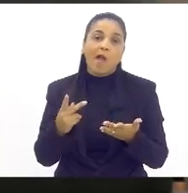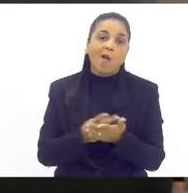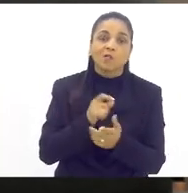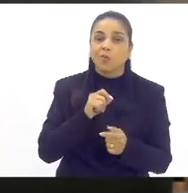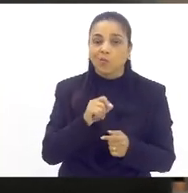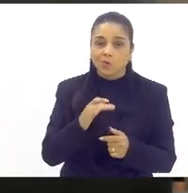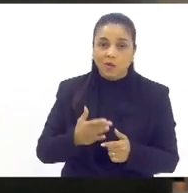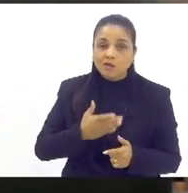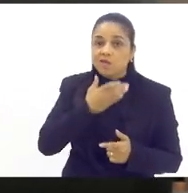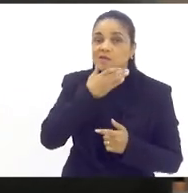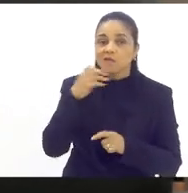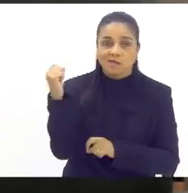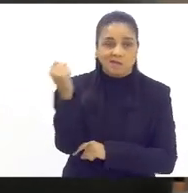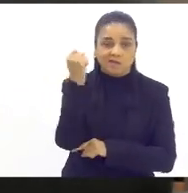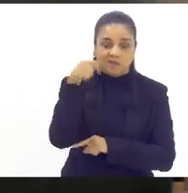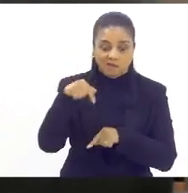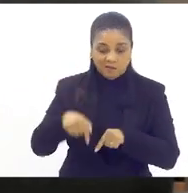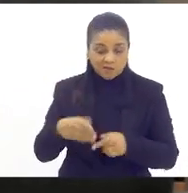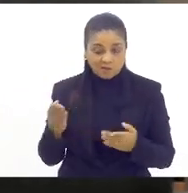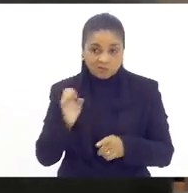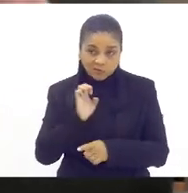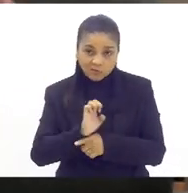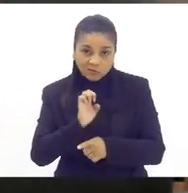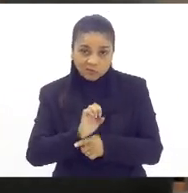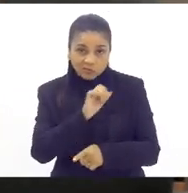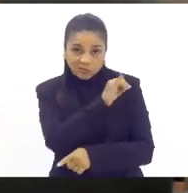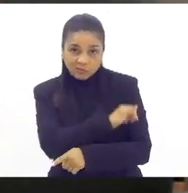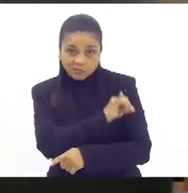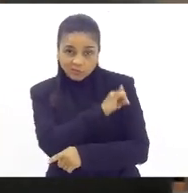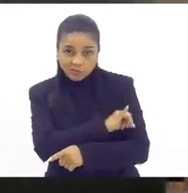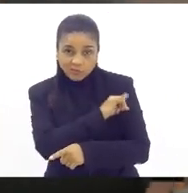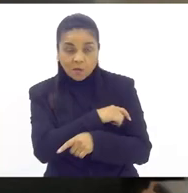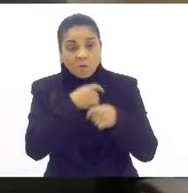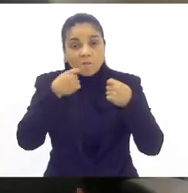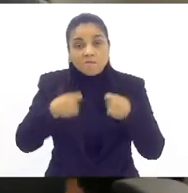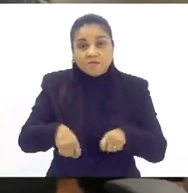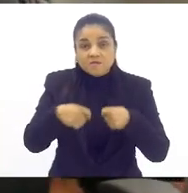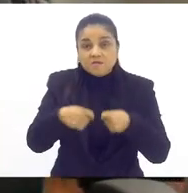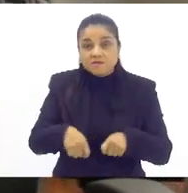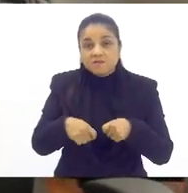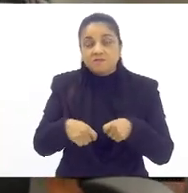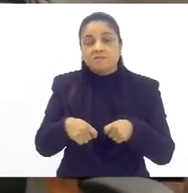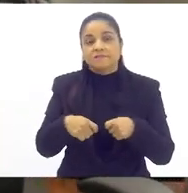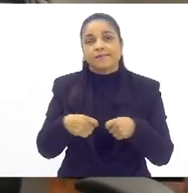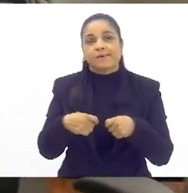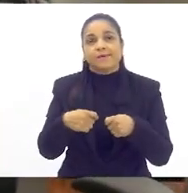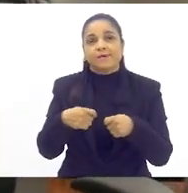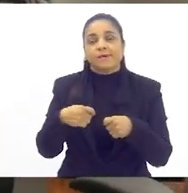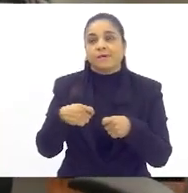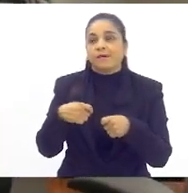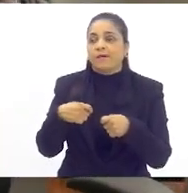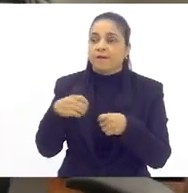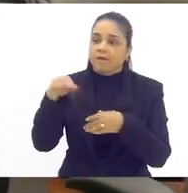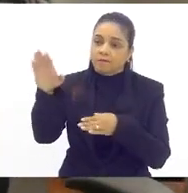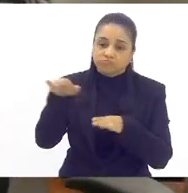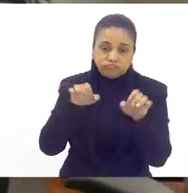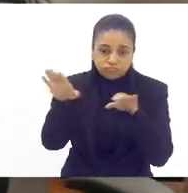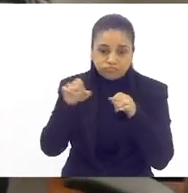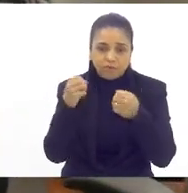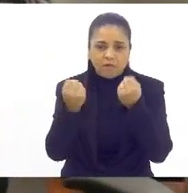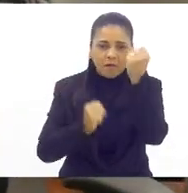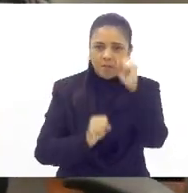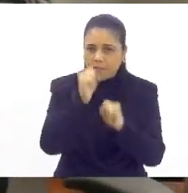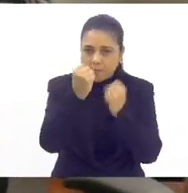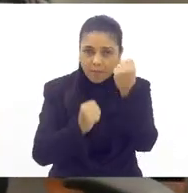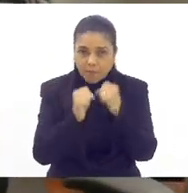o estado do Rio de Janeiro um estado é que precisa ser industrializar até por conta da questão do petróleo